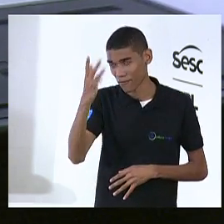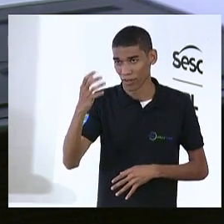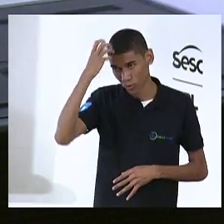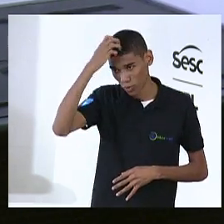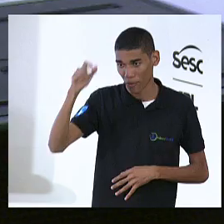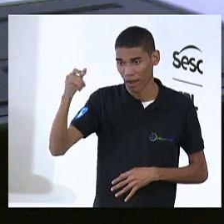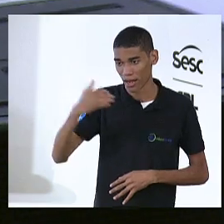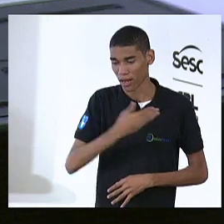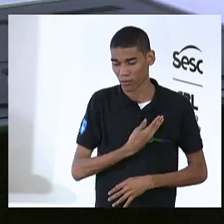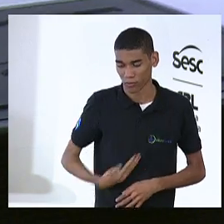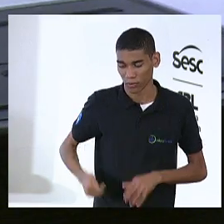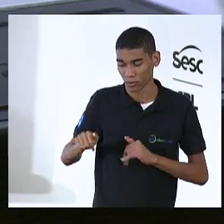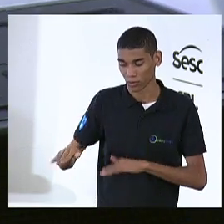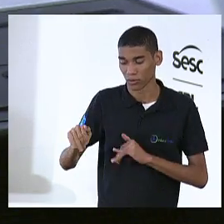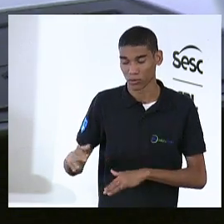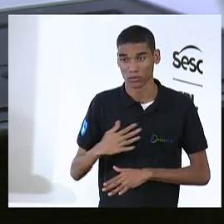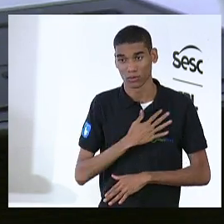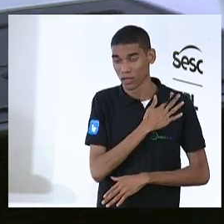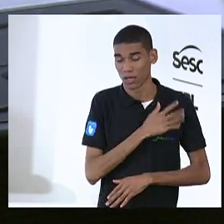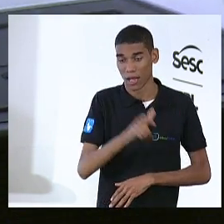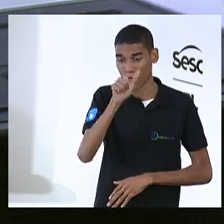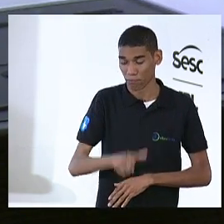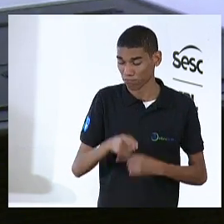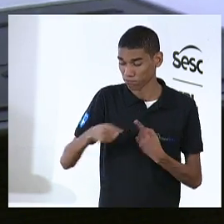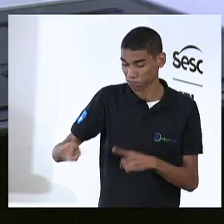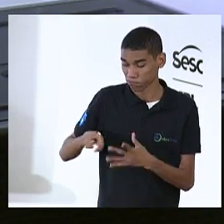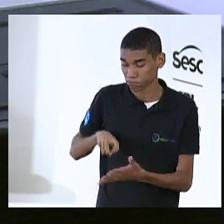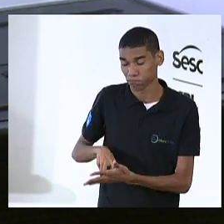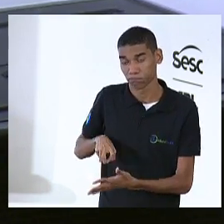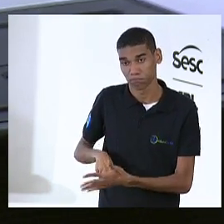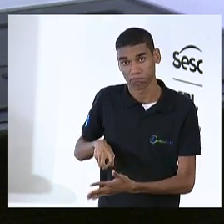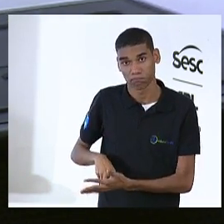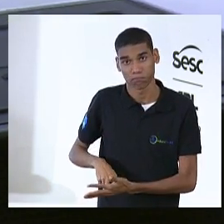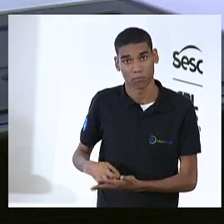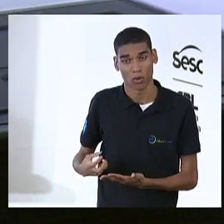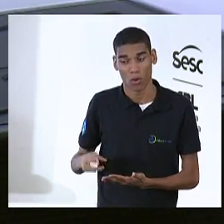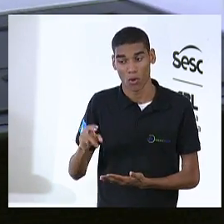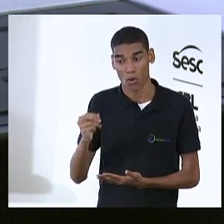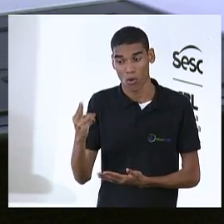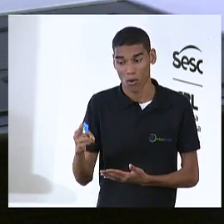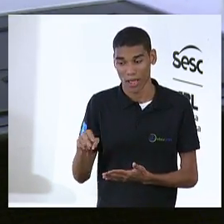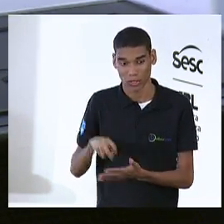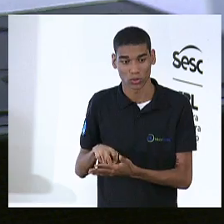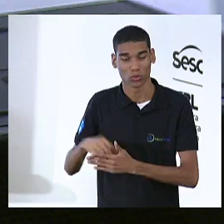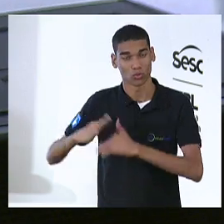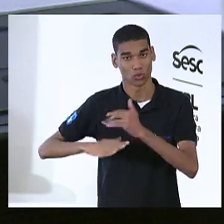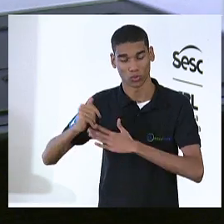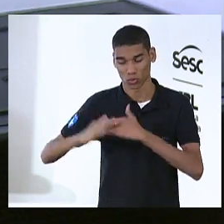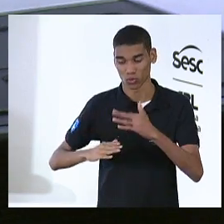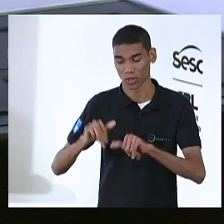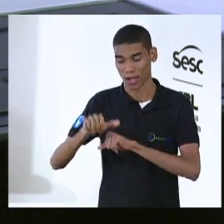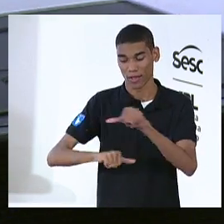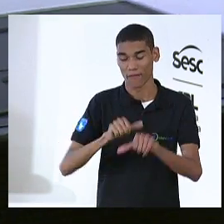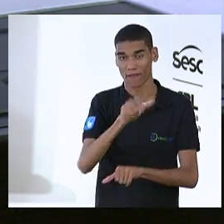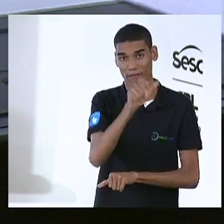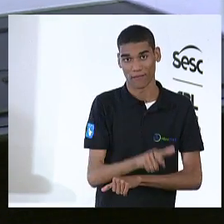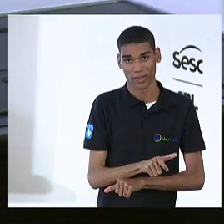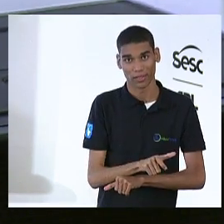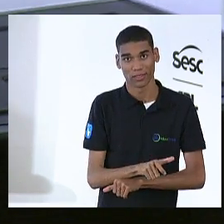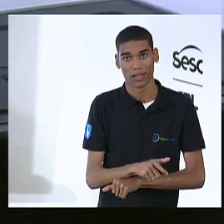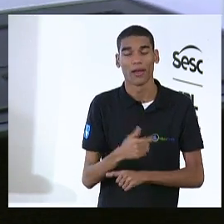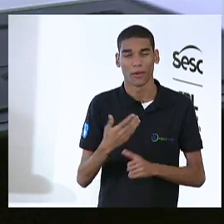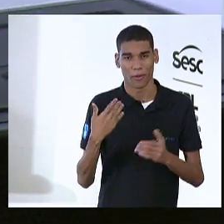é fácil dizer o torturador faz a tortura, ou será que é a tortura que faz o torturador? Até eu escrevo no livro que